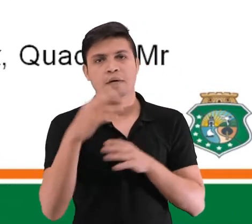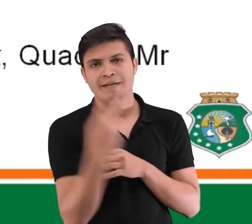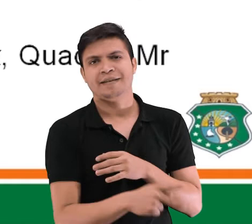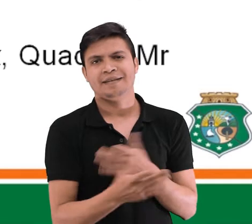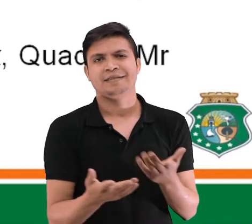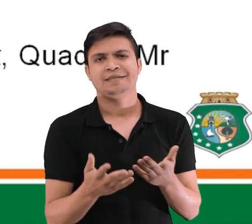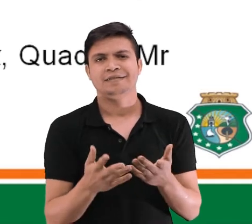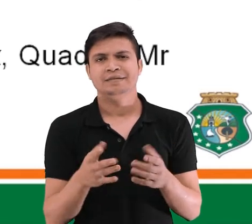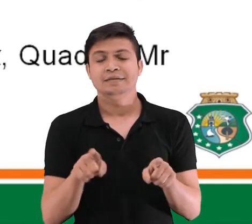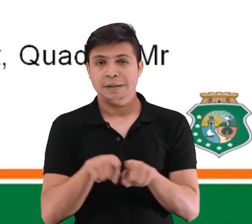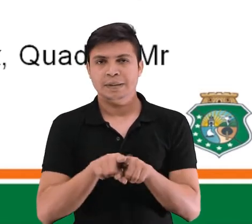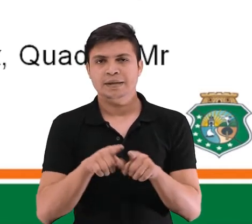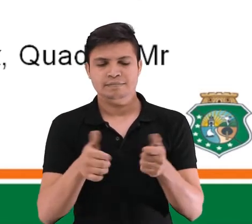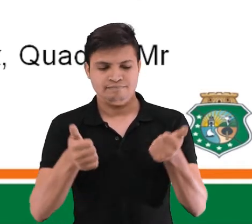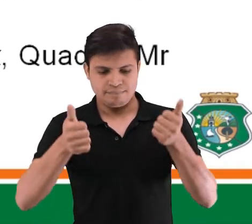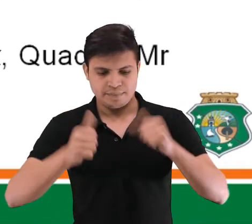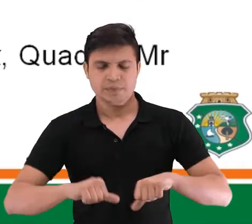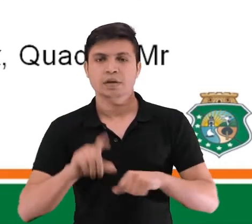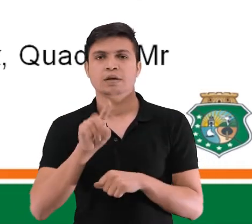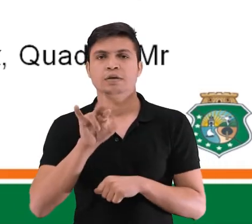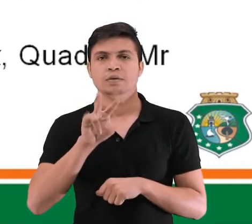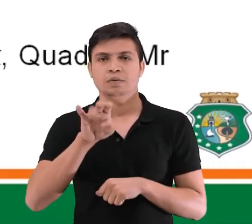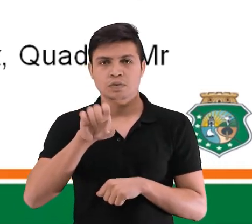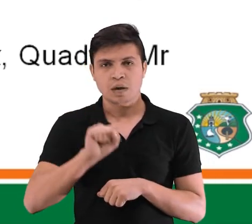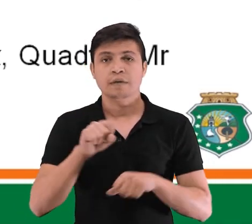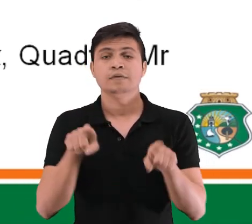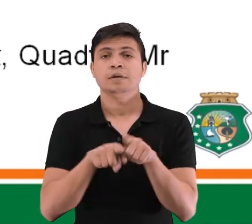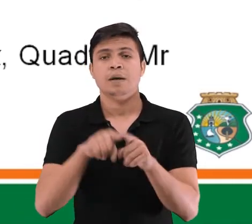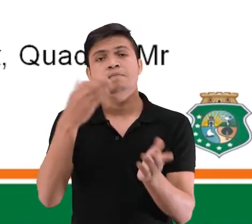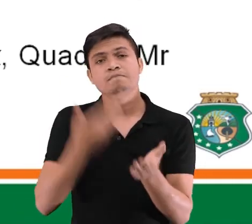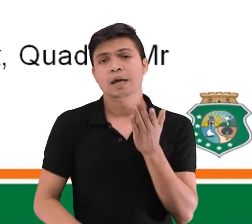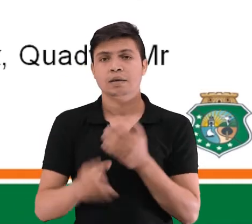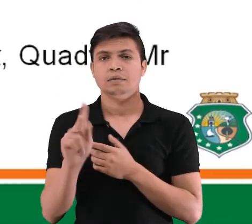operação, mau funcionamento dos drives e até perda de dados no HD.